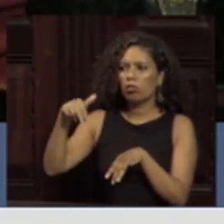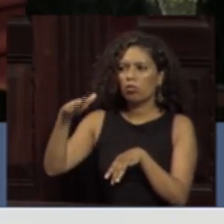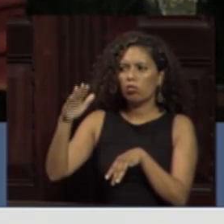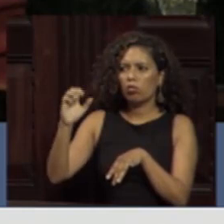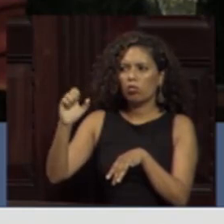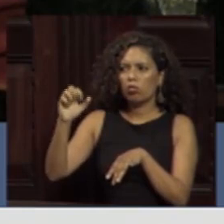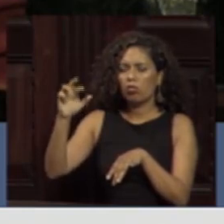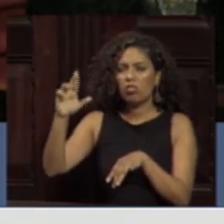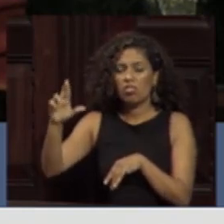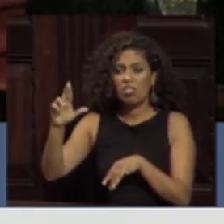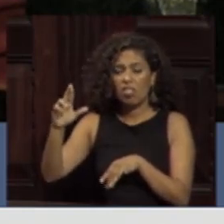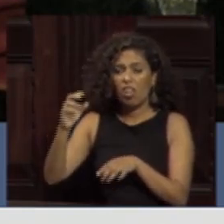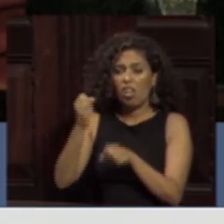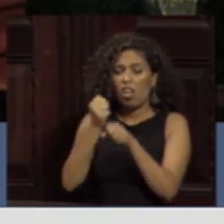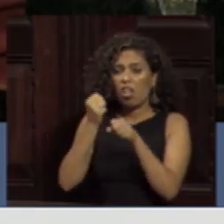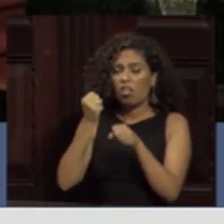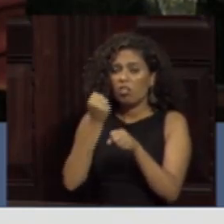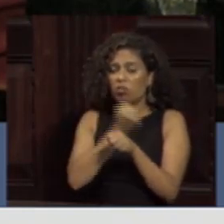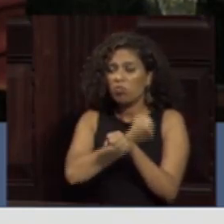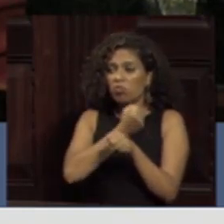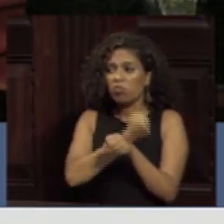são alarmantes.